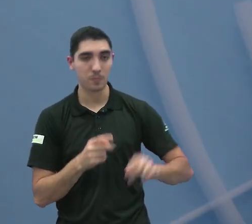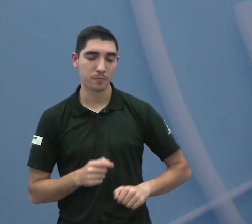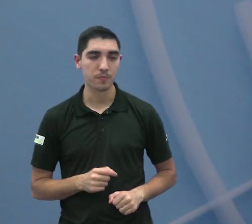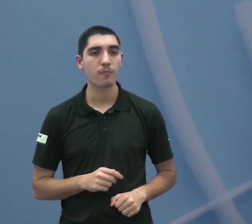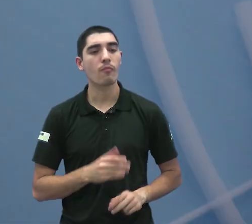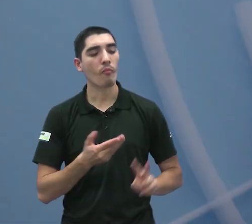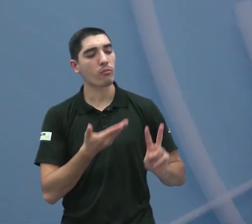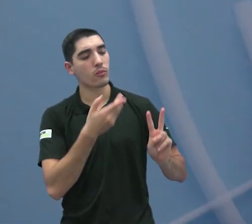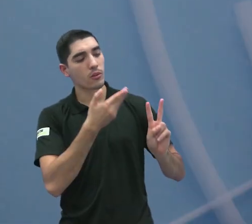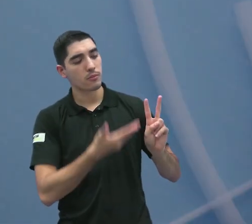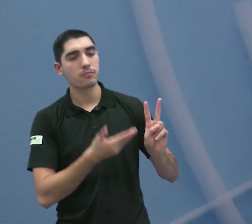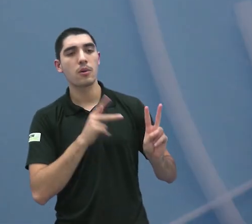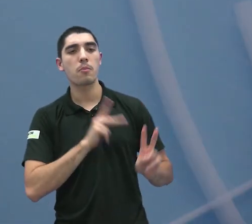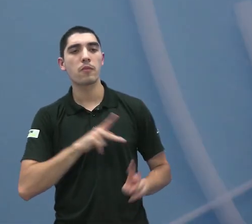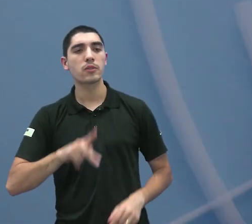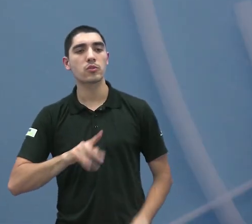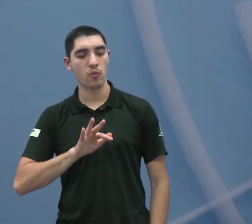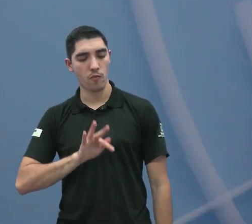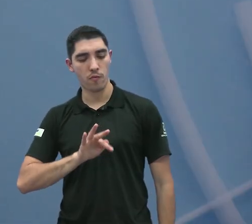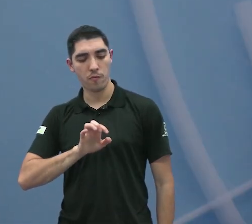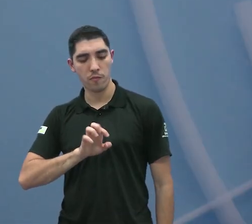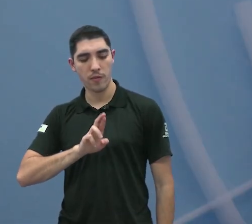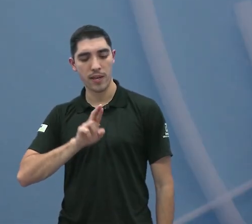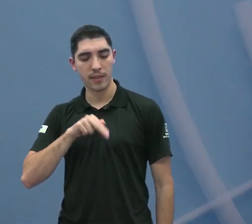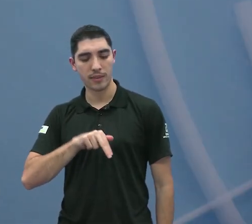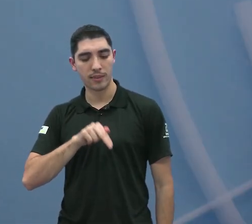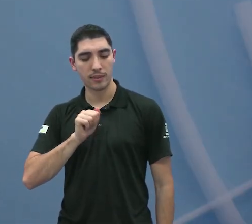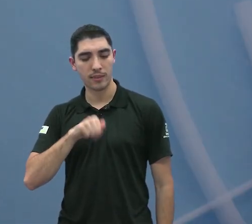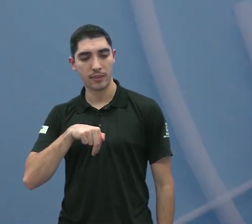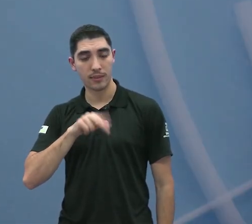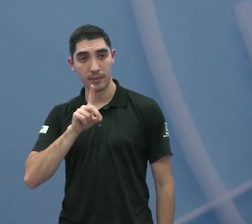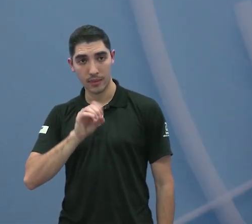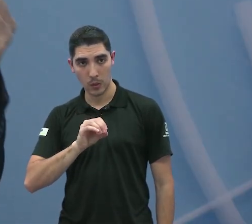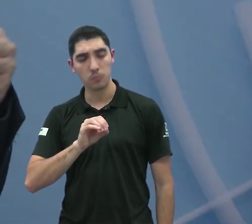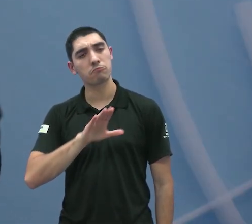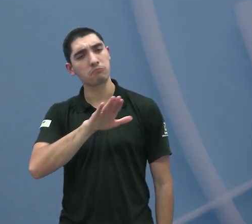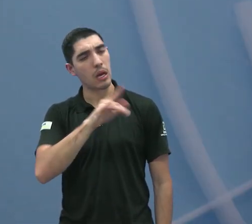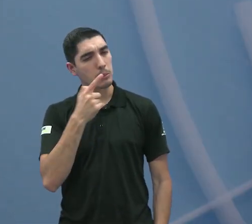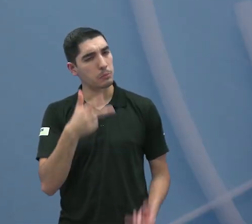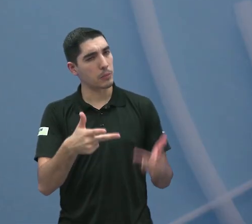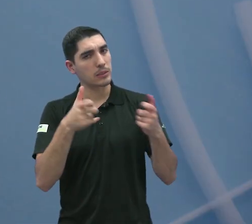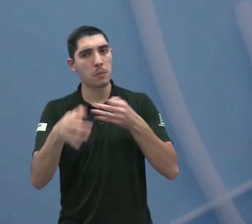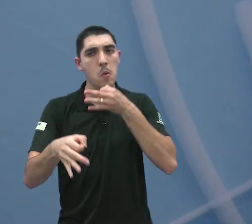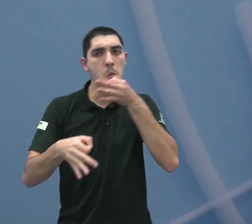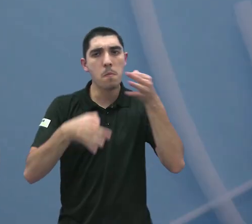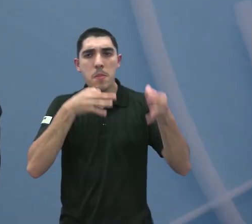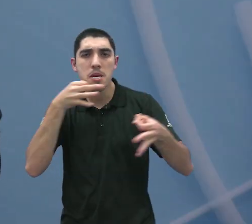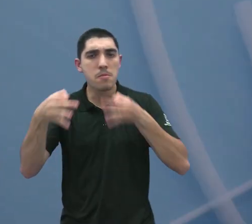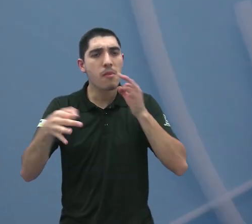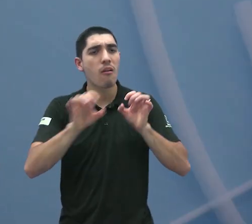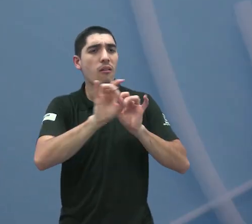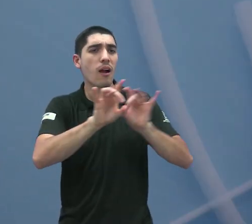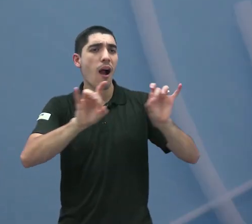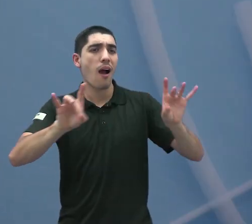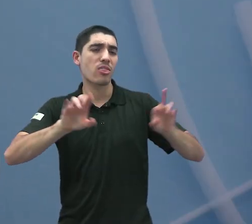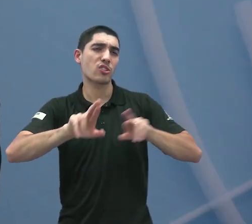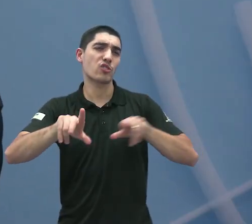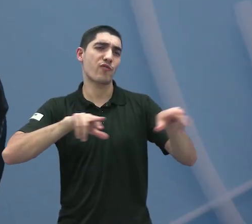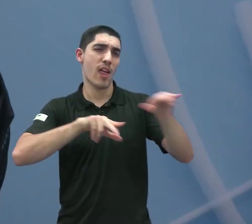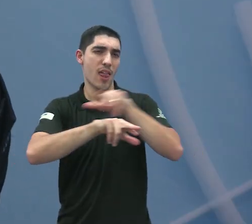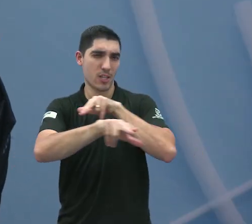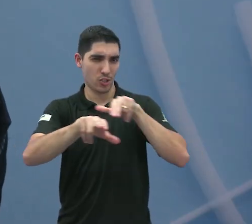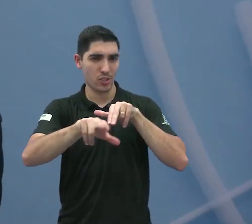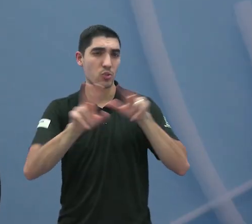para o professor Fernando a respeito dessas opiniões divergentes, né? As pessoas têm interpretações diferentes a respeito das